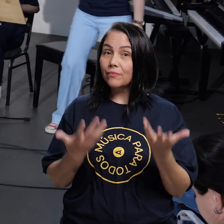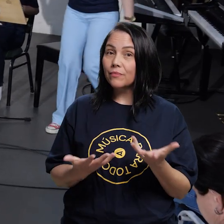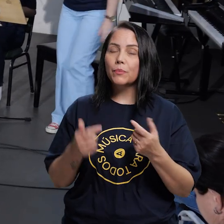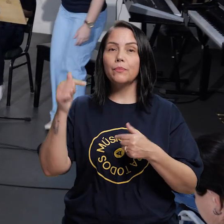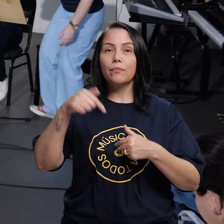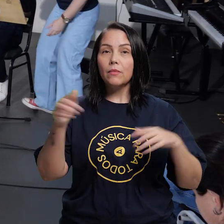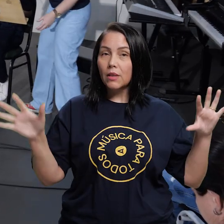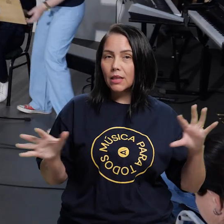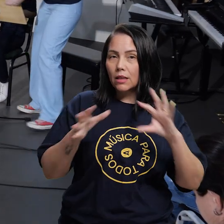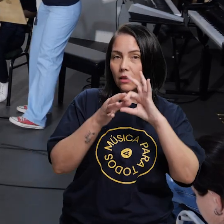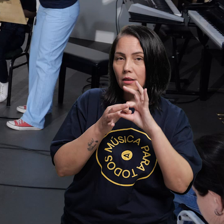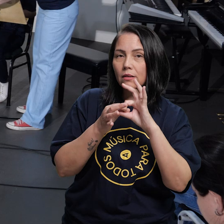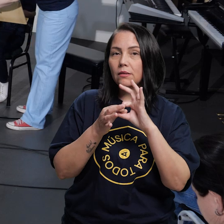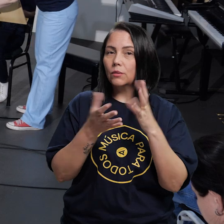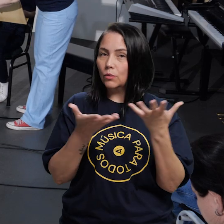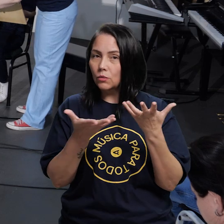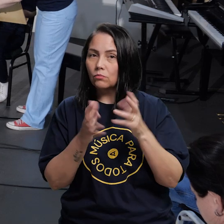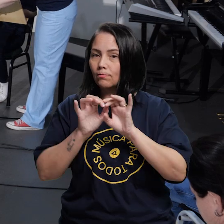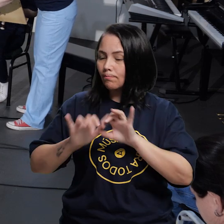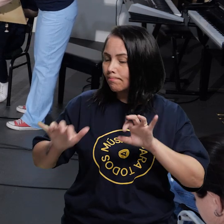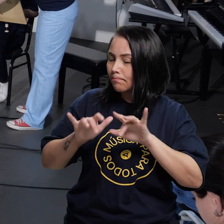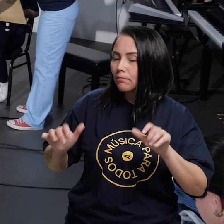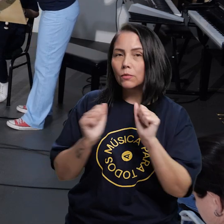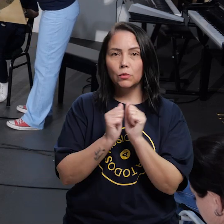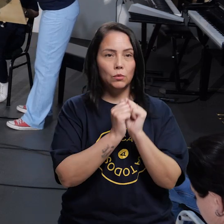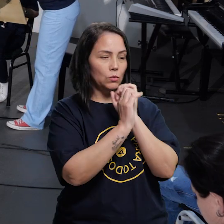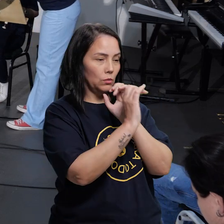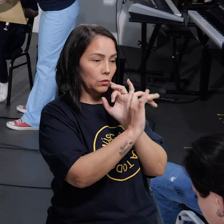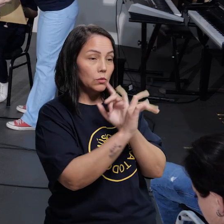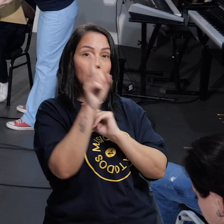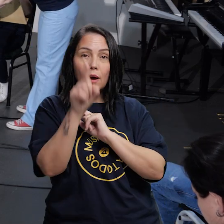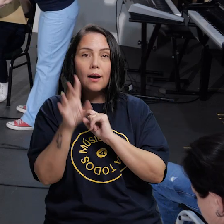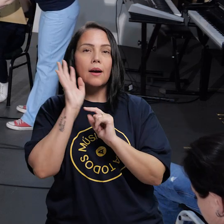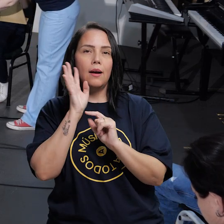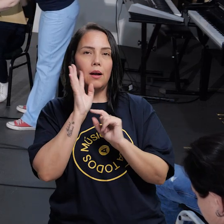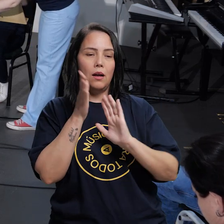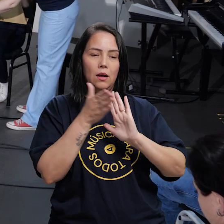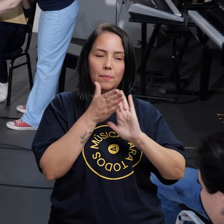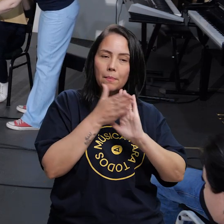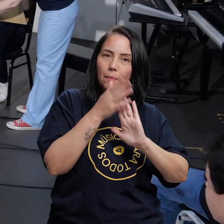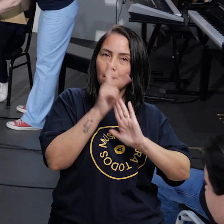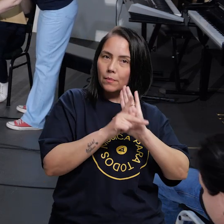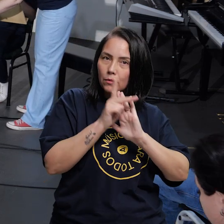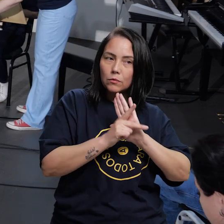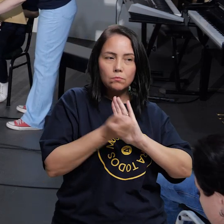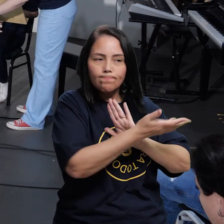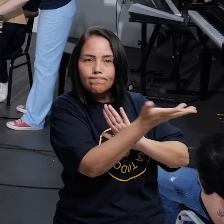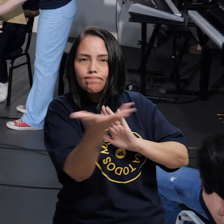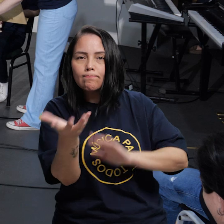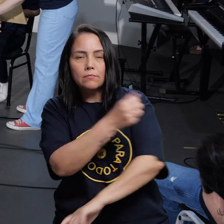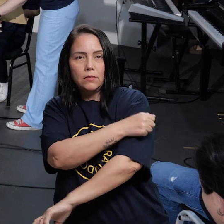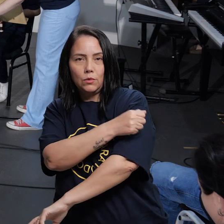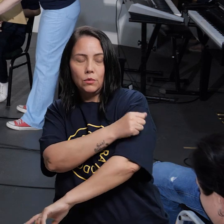E essa parceria que a gente está fazendo, né, com teclado, com flauta, é algo muito legal que o projeto proporciona para os